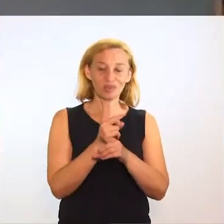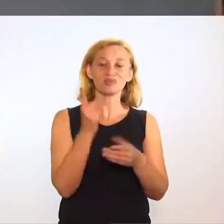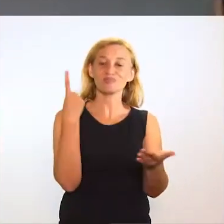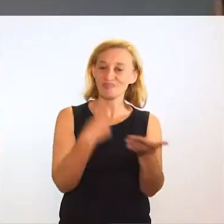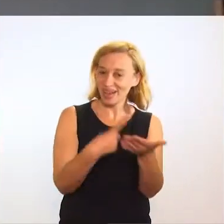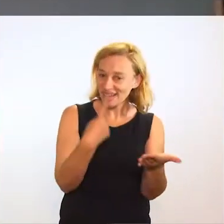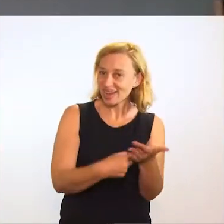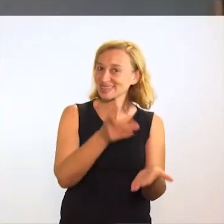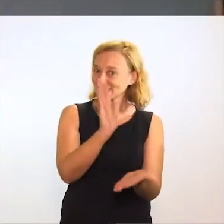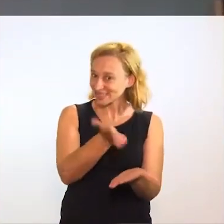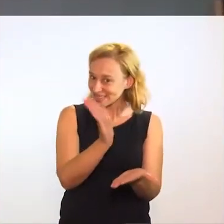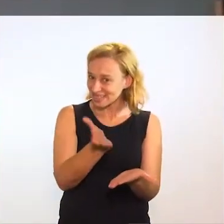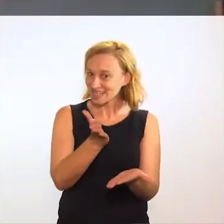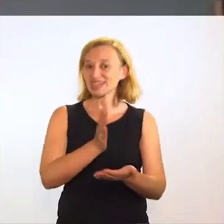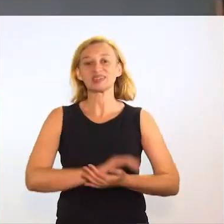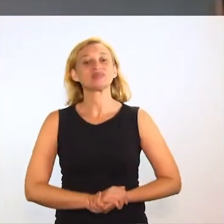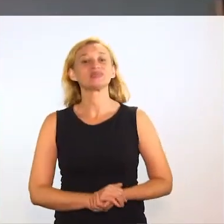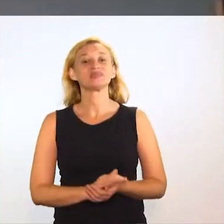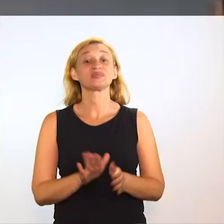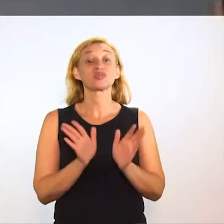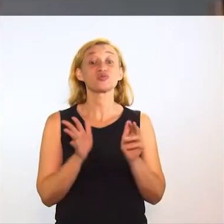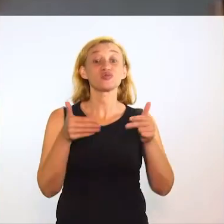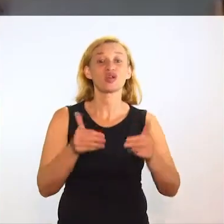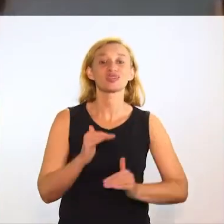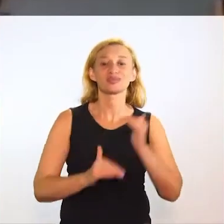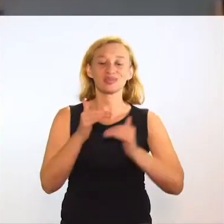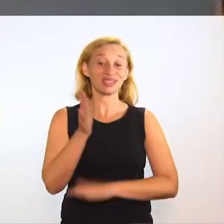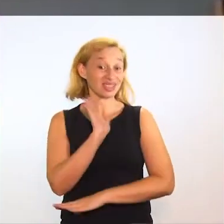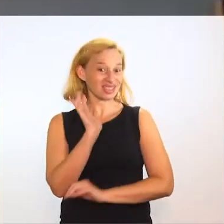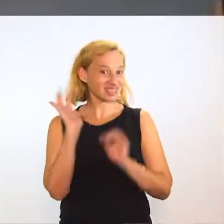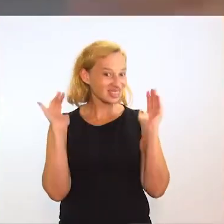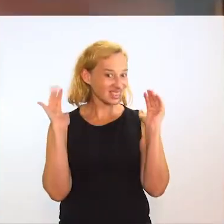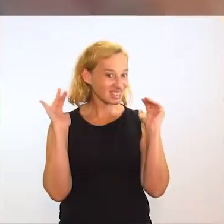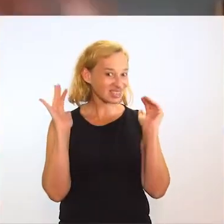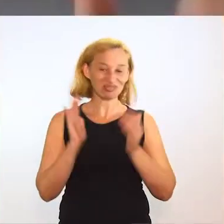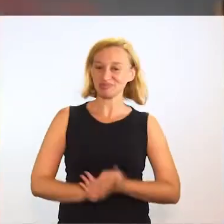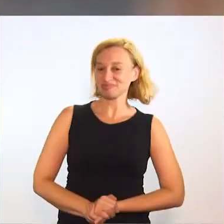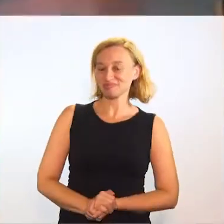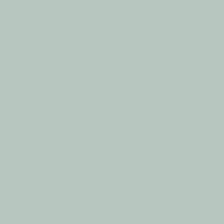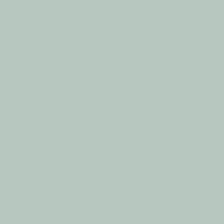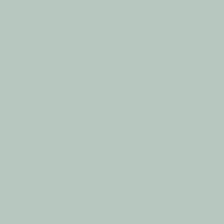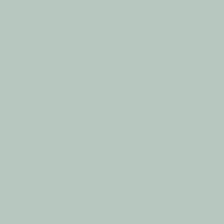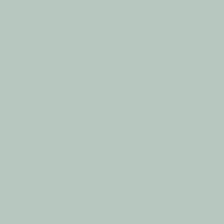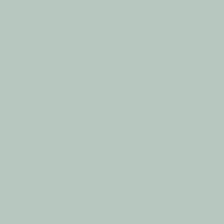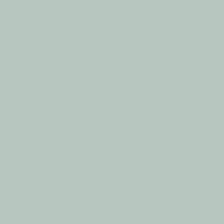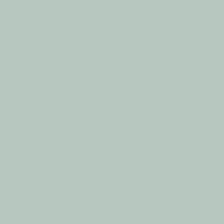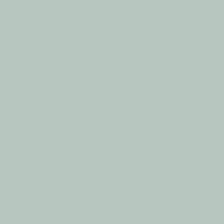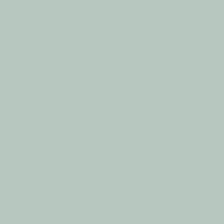esse encontro já marcado e que se consolidou aí na agenda do Fórum Desenvolvimento. Tchau, tchau.